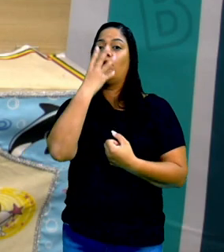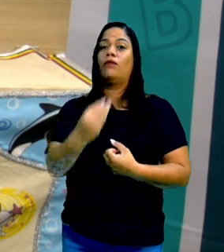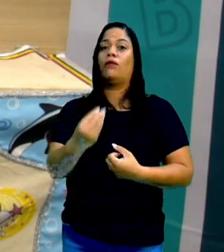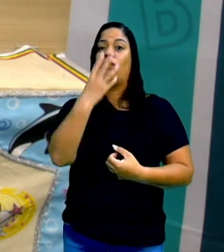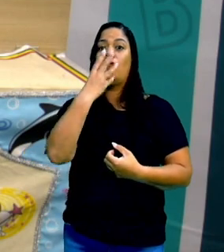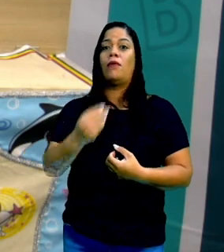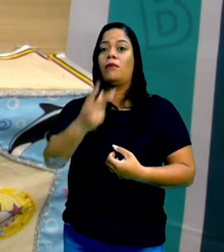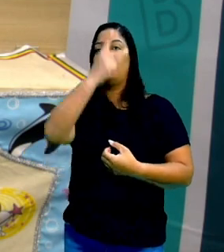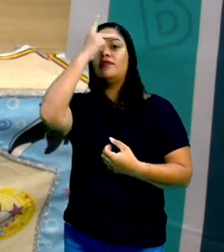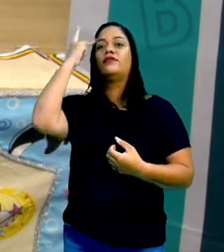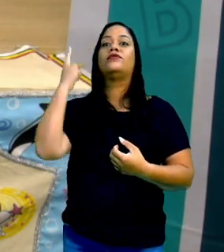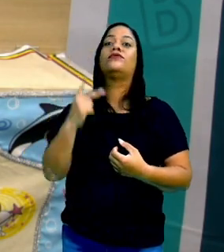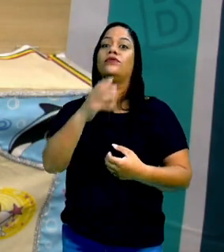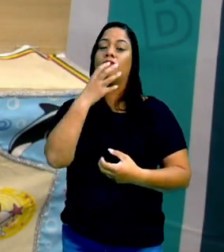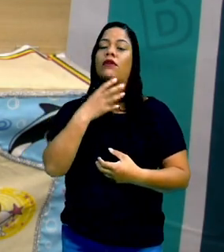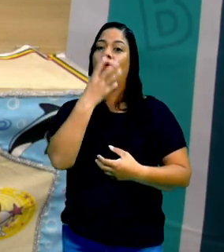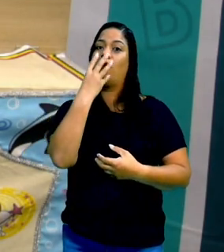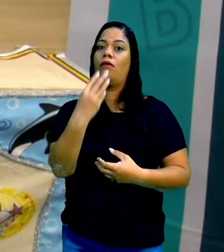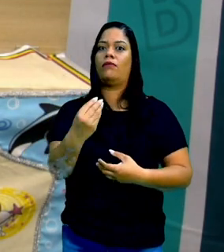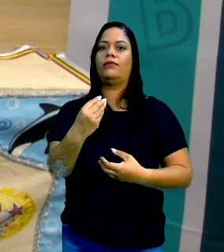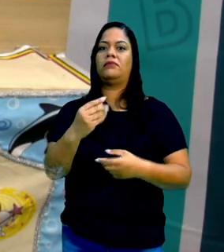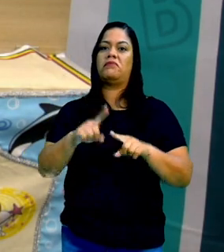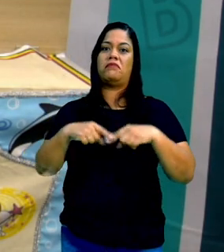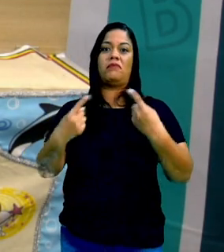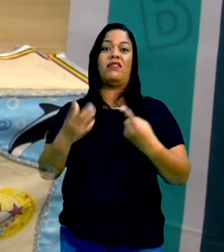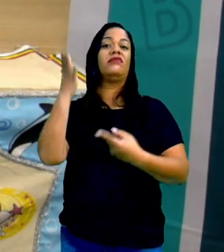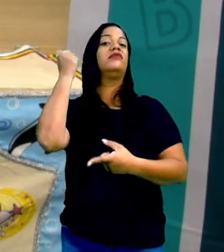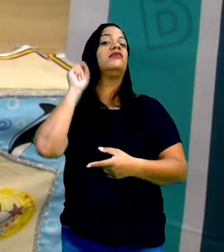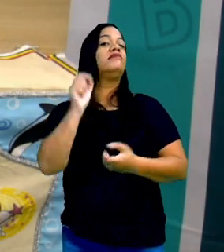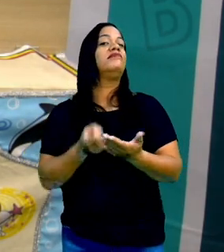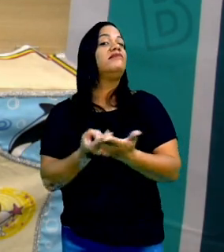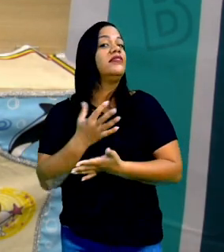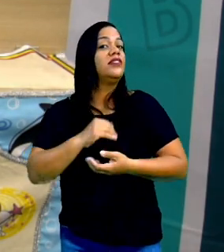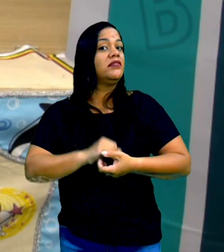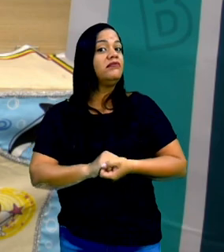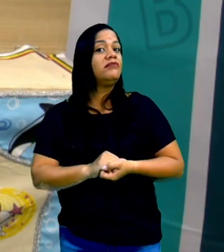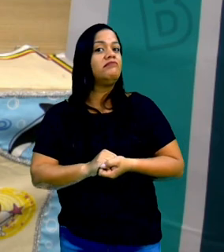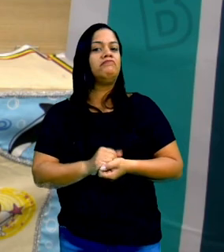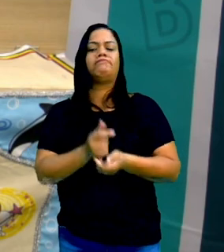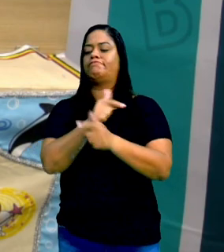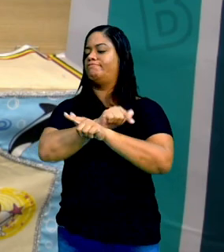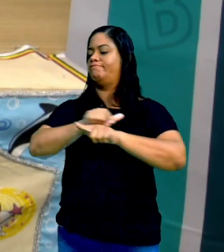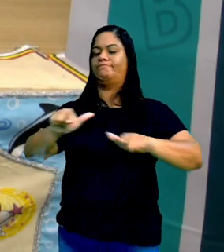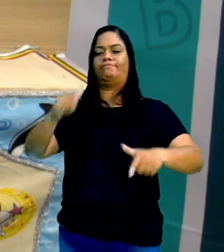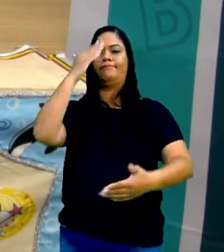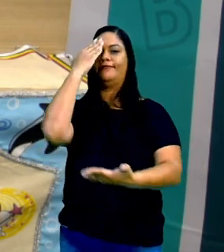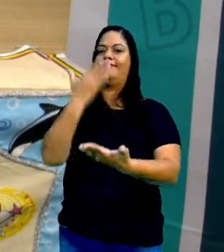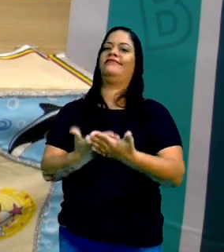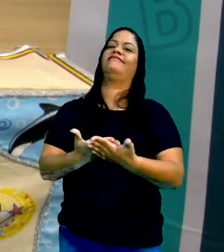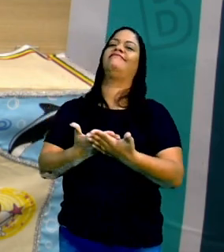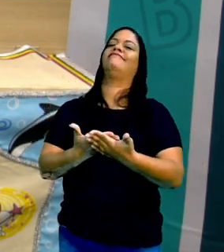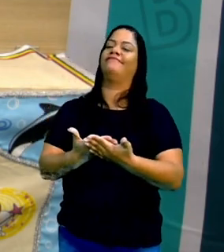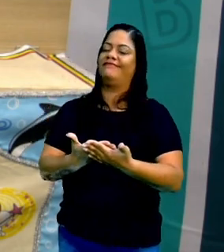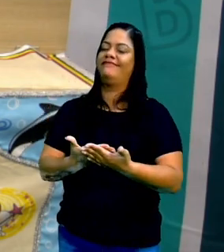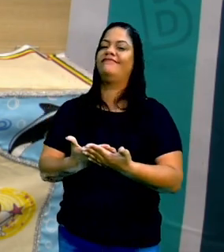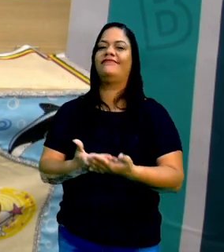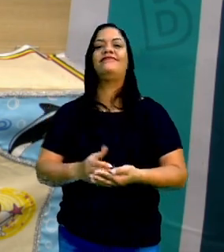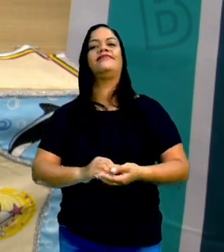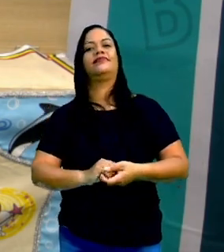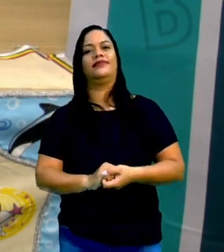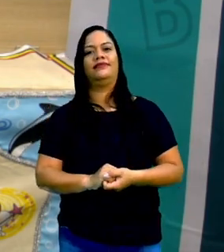lobo! Gente, socorro, lobo! Mas tu sabe o que aconteceu? Ninguém acreditou. Justamente,